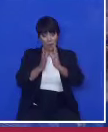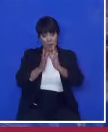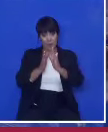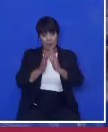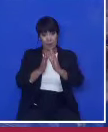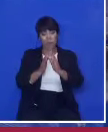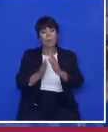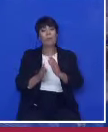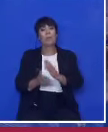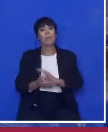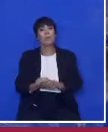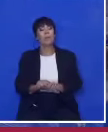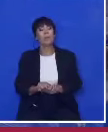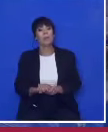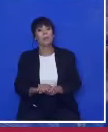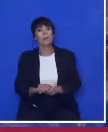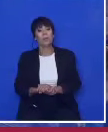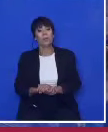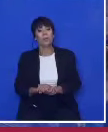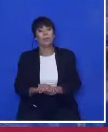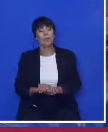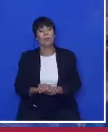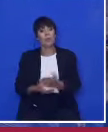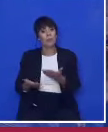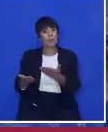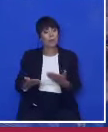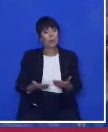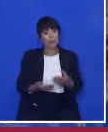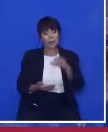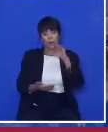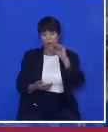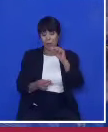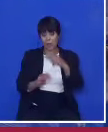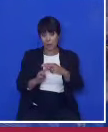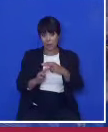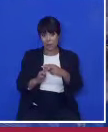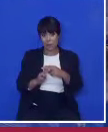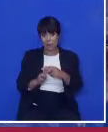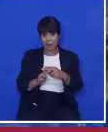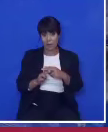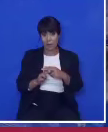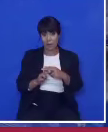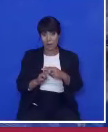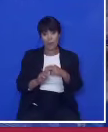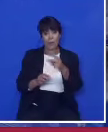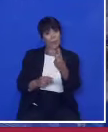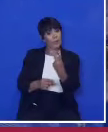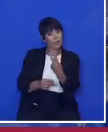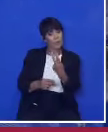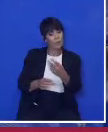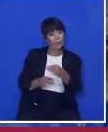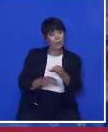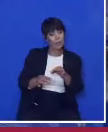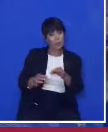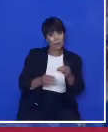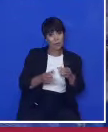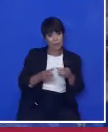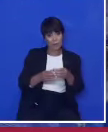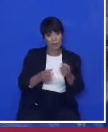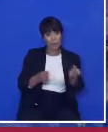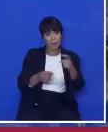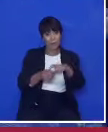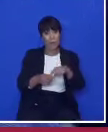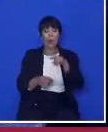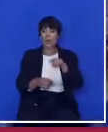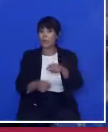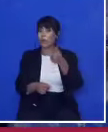para realizarmos o segundo sorteio da dupla cena. Convido o Alexandre, nosso colega da Caixa, a Nicole, nossa garota da sorte. Lembre-se, você tem